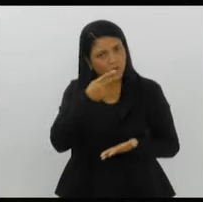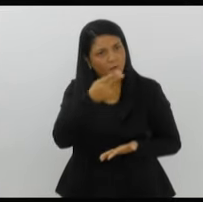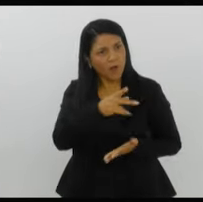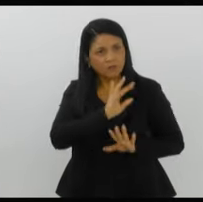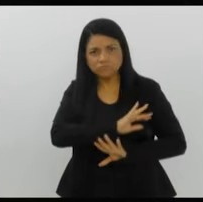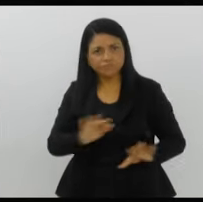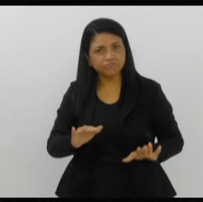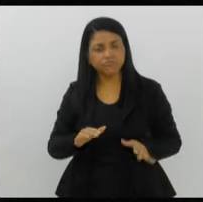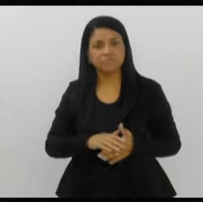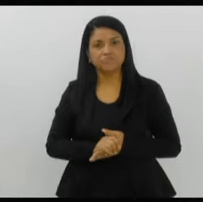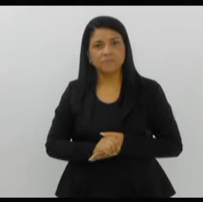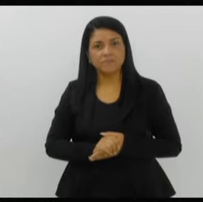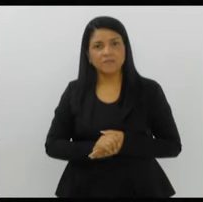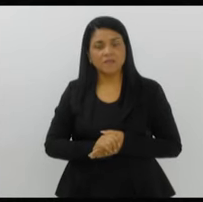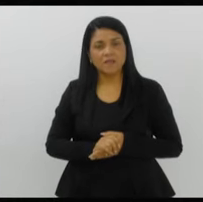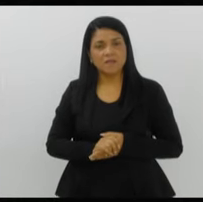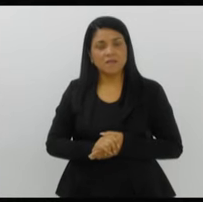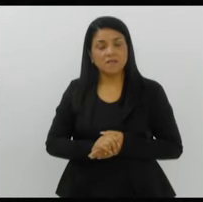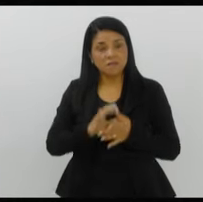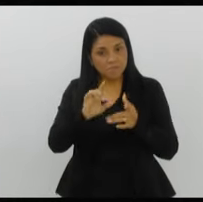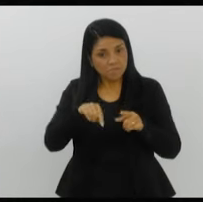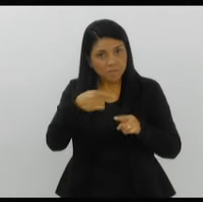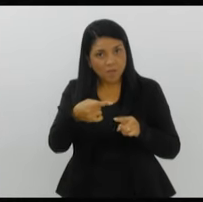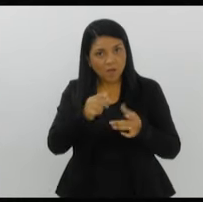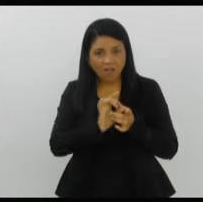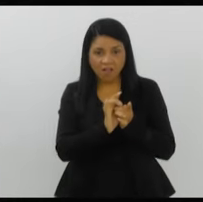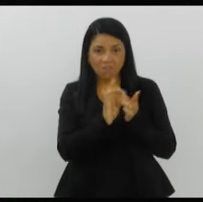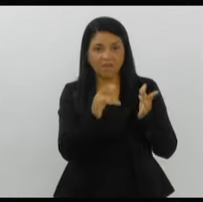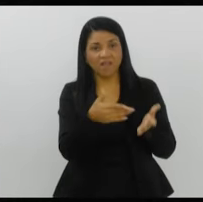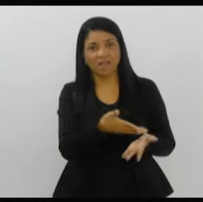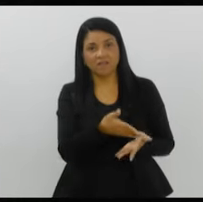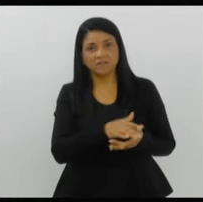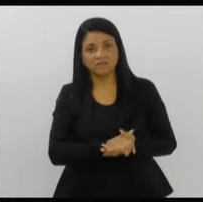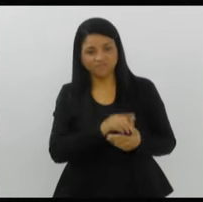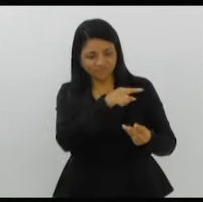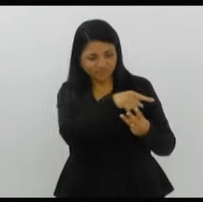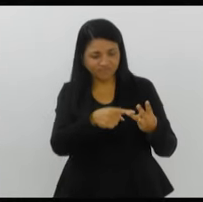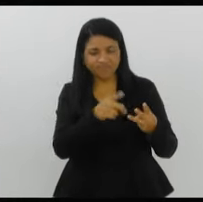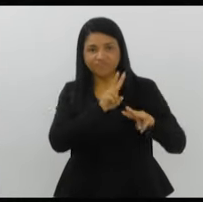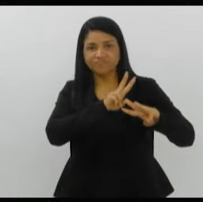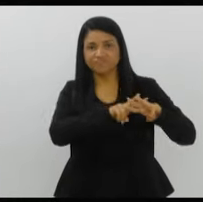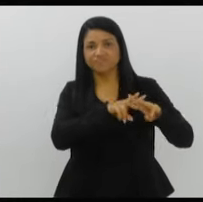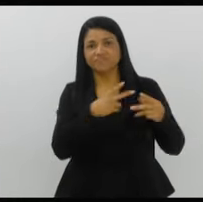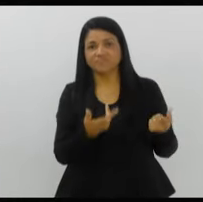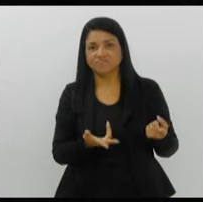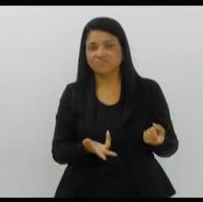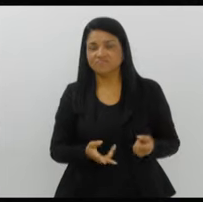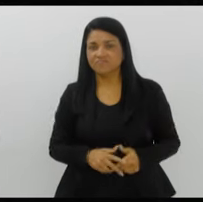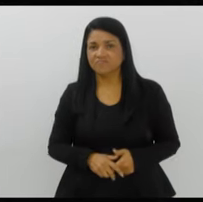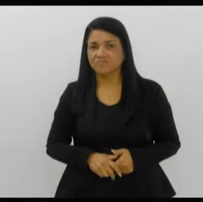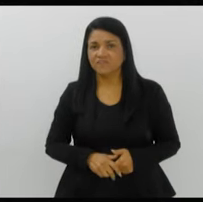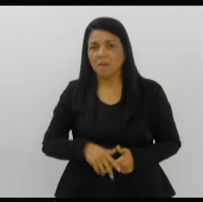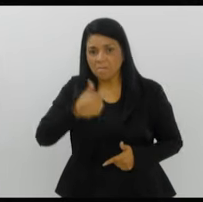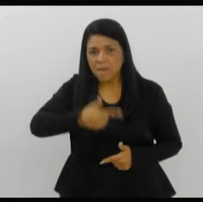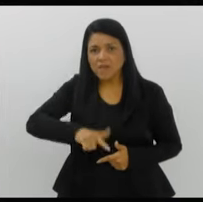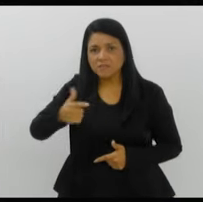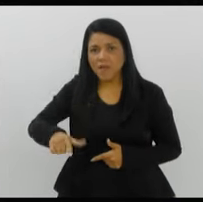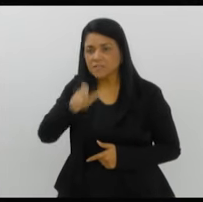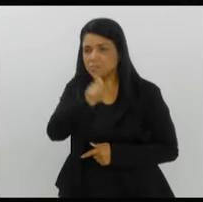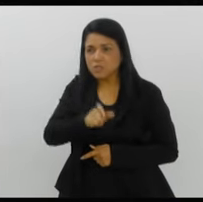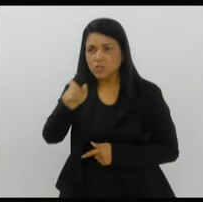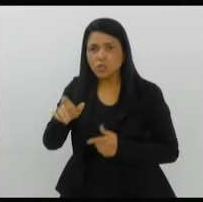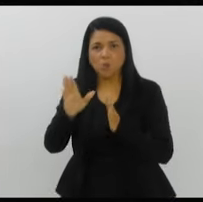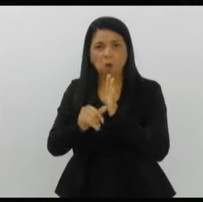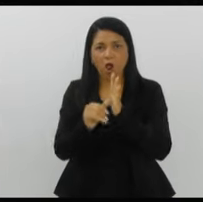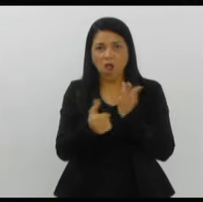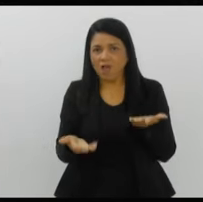Porque daqui a pouco esse moleque vai estar na rua. E aí são outras pessoas que serão ali. Porque eles vão, infelizmente,